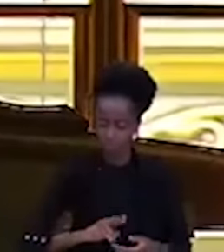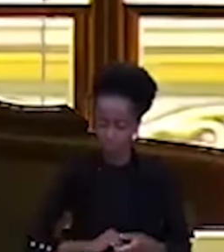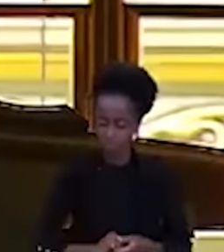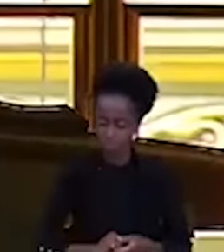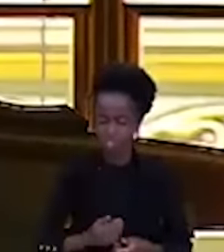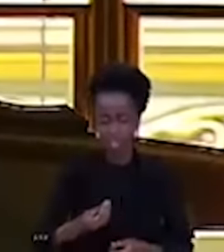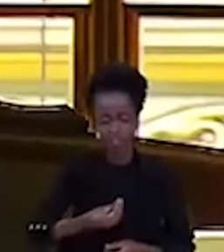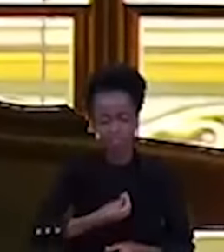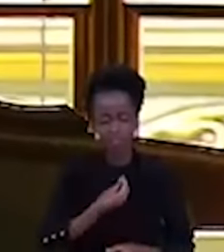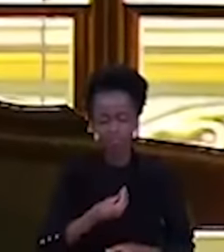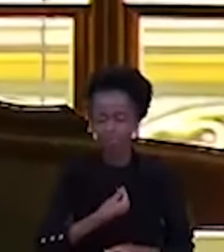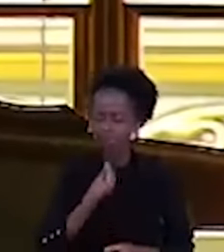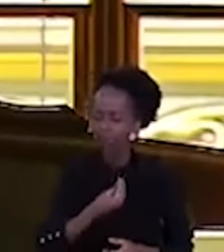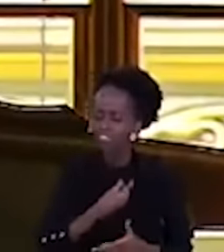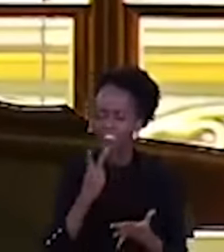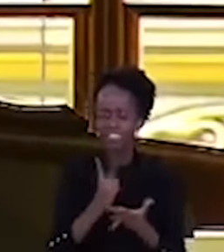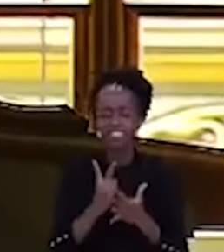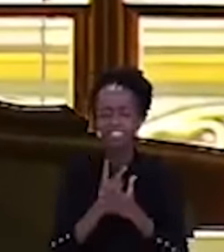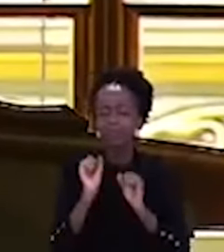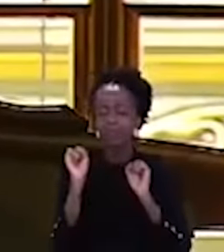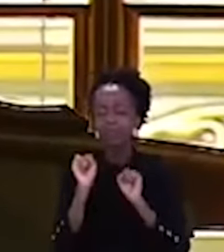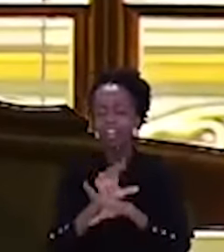que a minha vida seja para te glorificar.